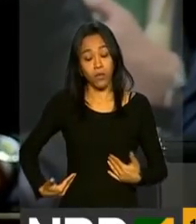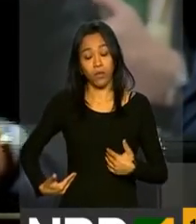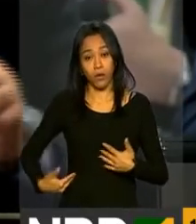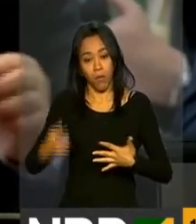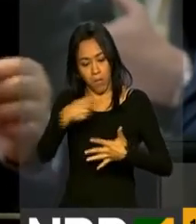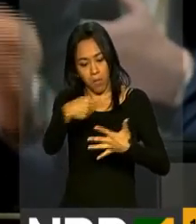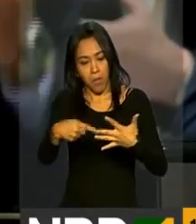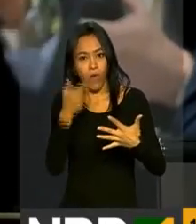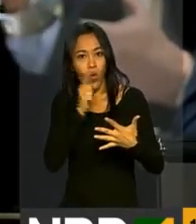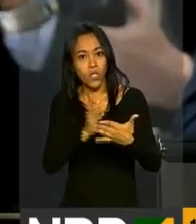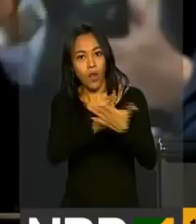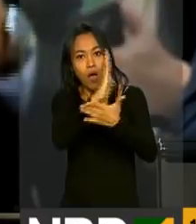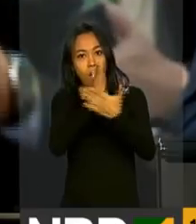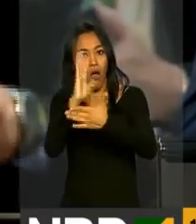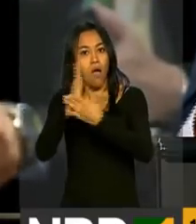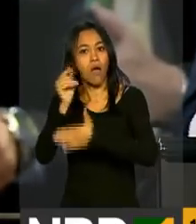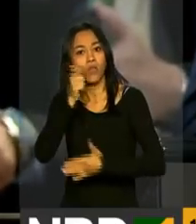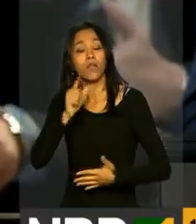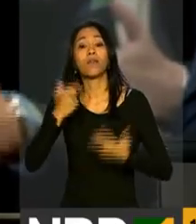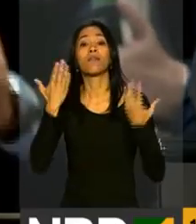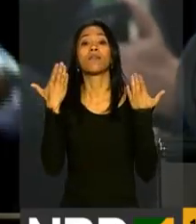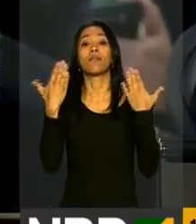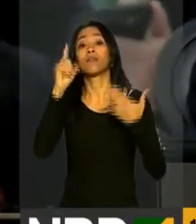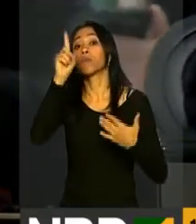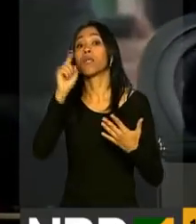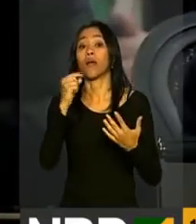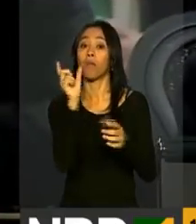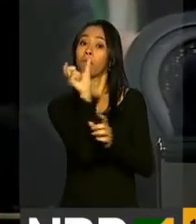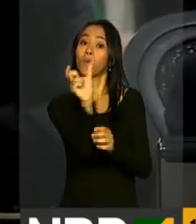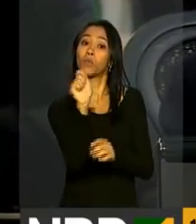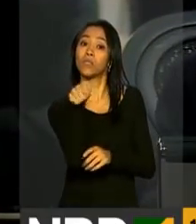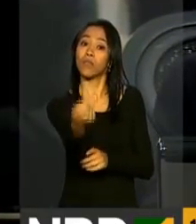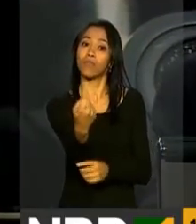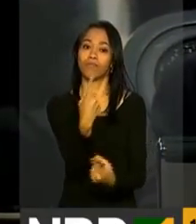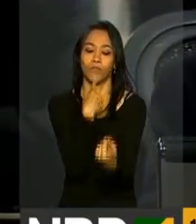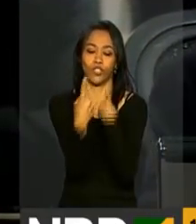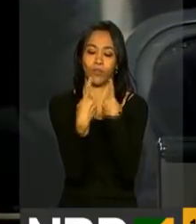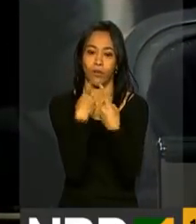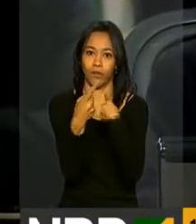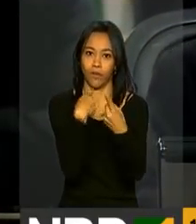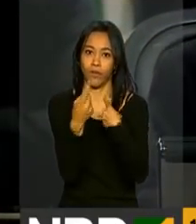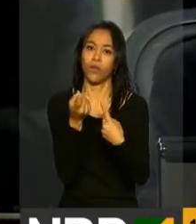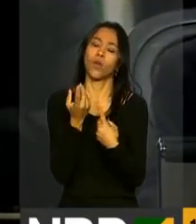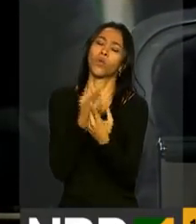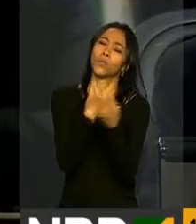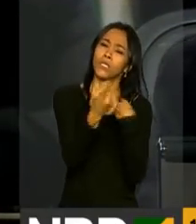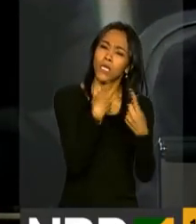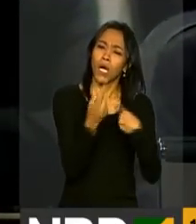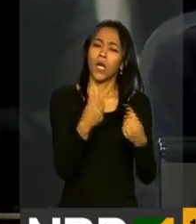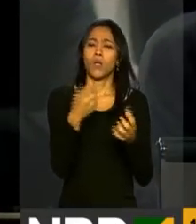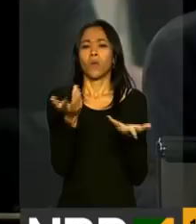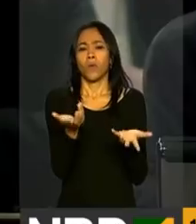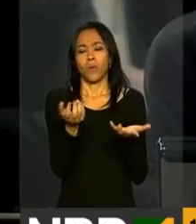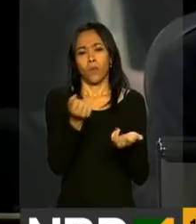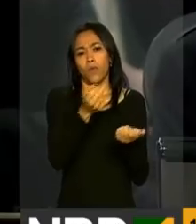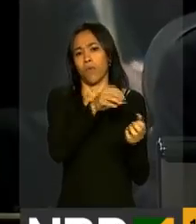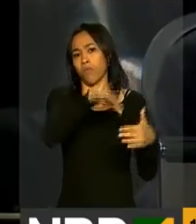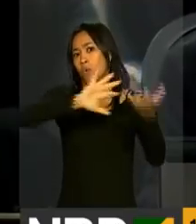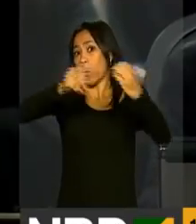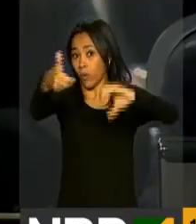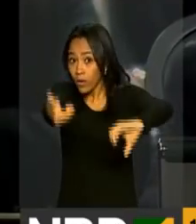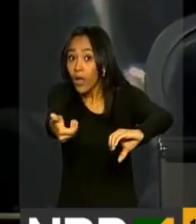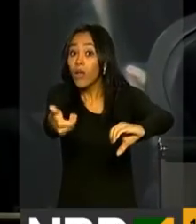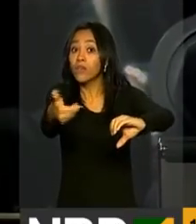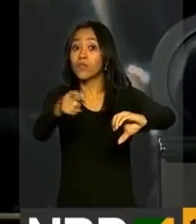executadas graças a que a palavra diálogo nós estabelecemos um diálogo congresso nacional e que o congresso não deixou de ser